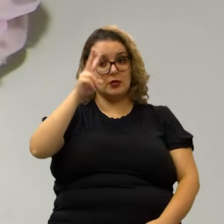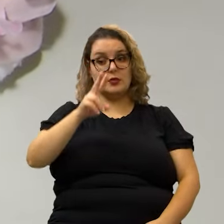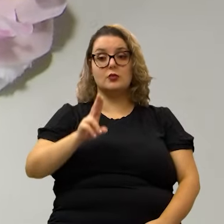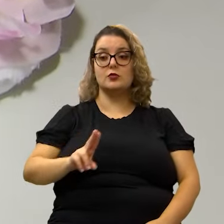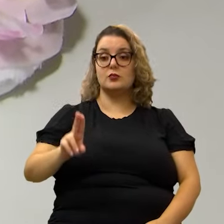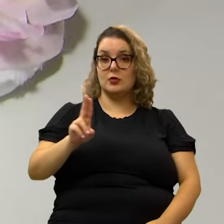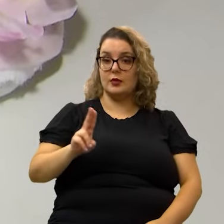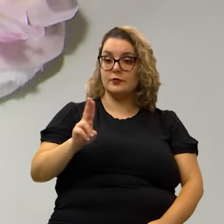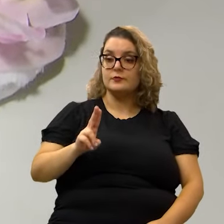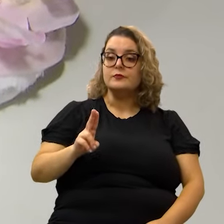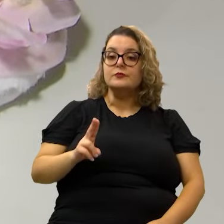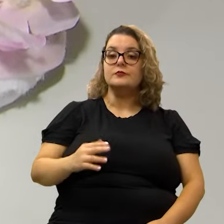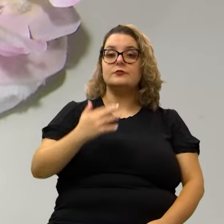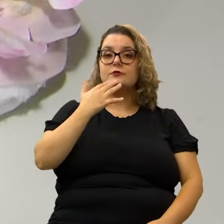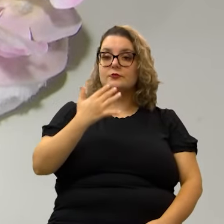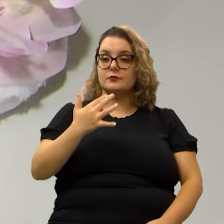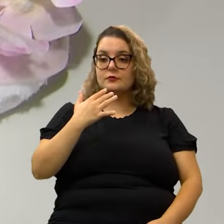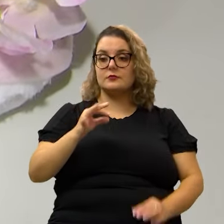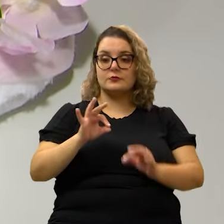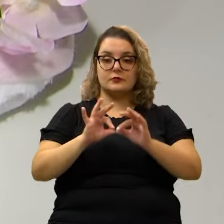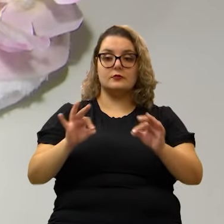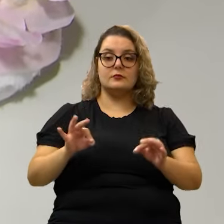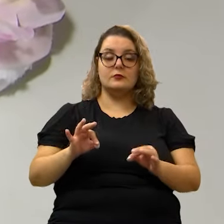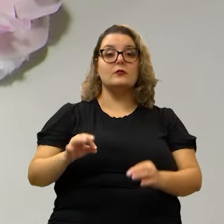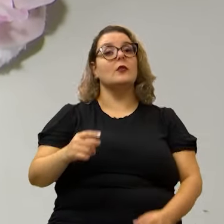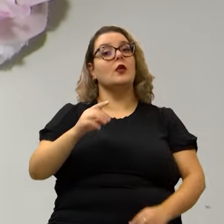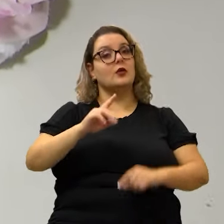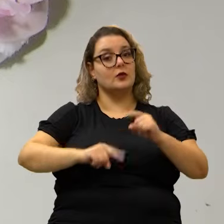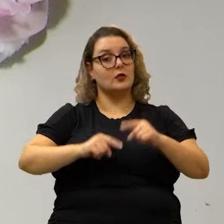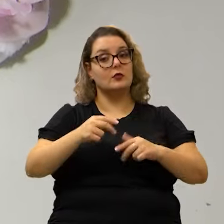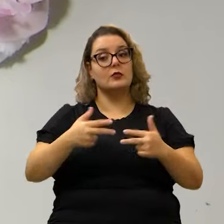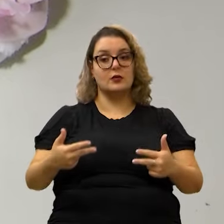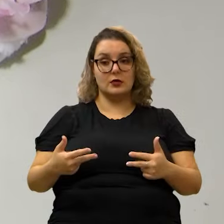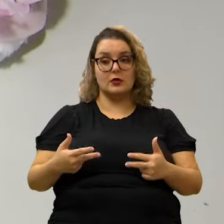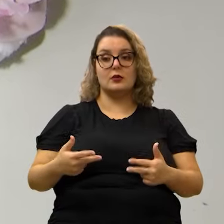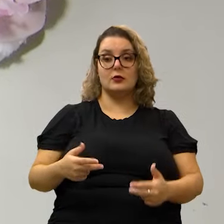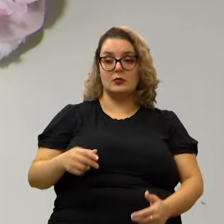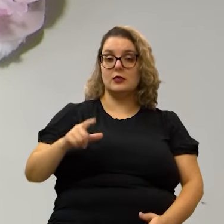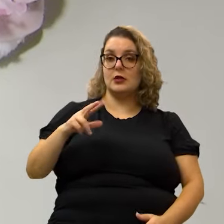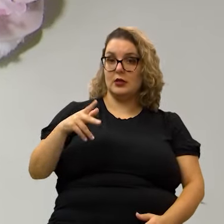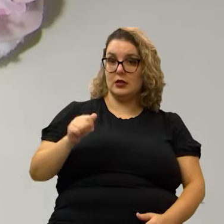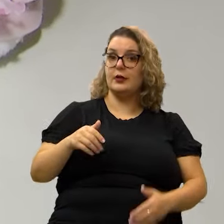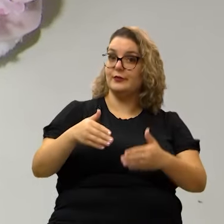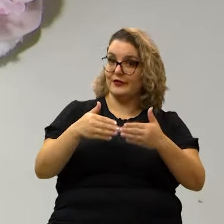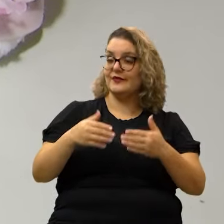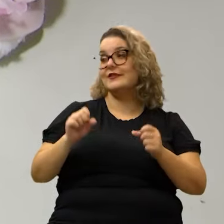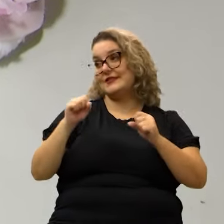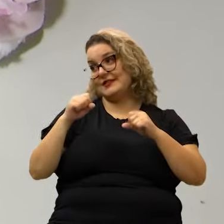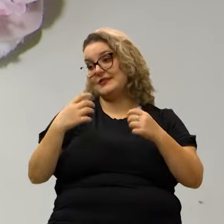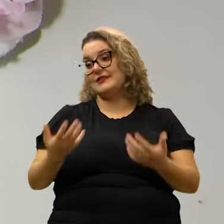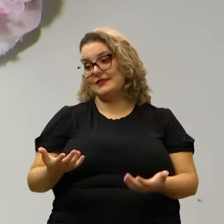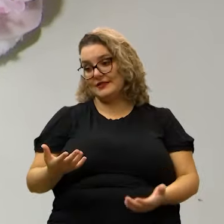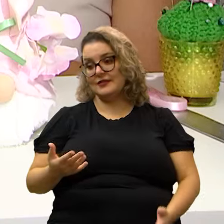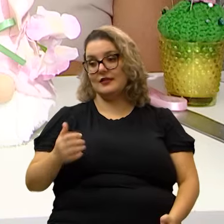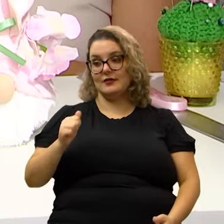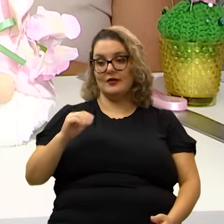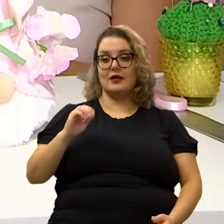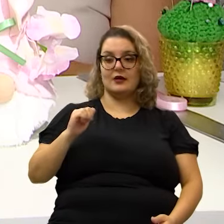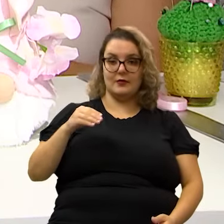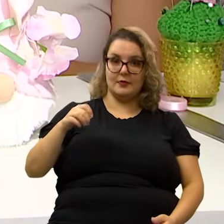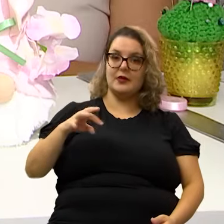use a mesma cor de linha, a mesma cor do material, exatamente, a mesma da linha, por exatamente favor. Porque aí o acabamento vai ficar